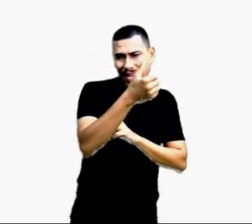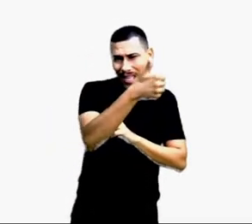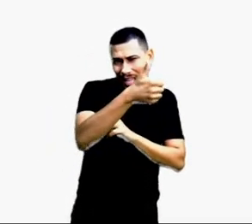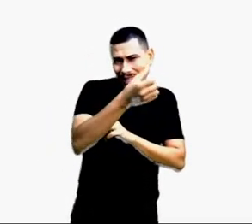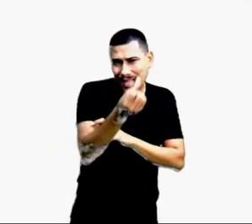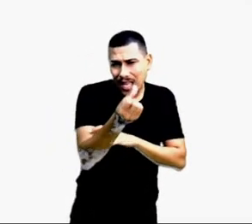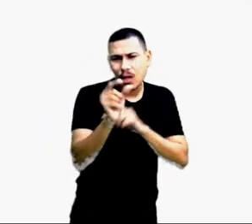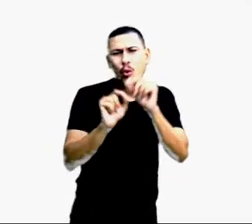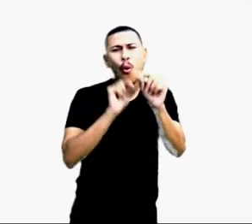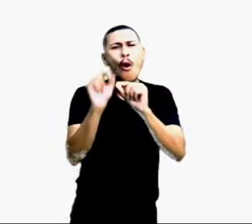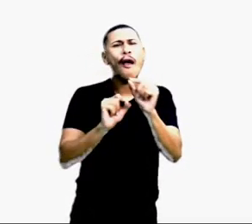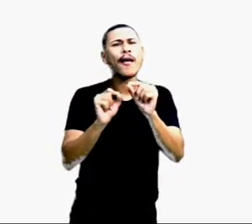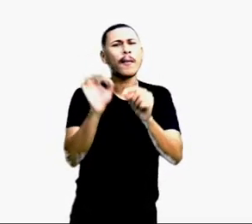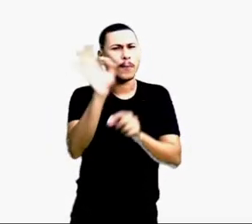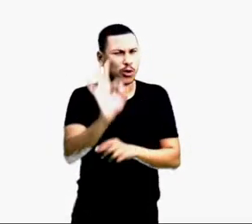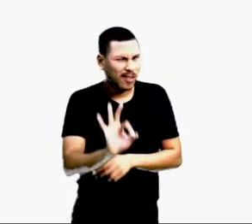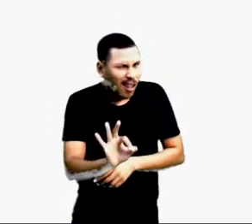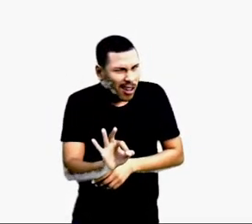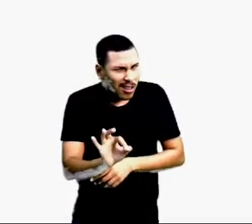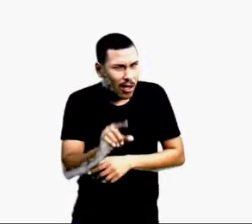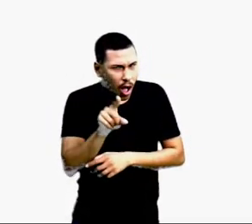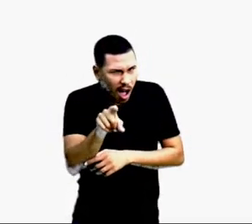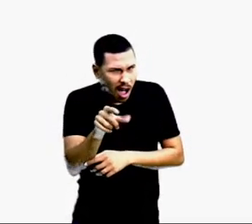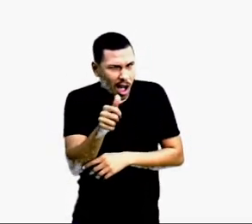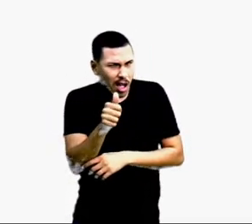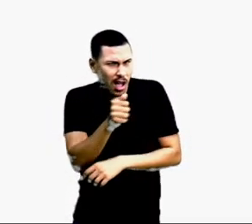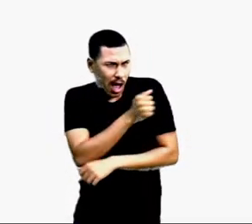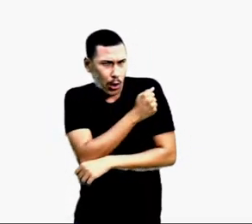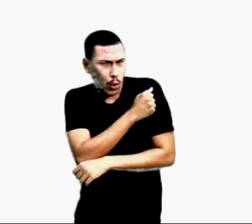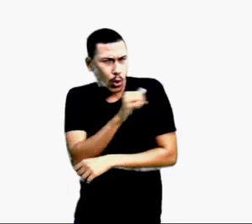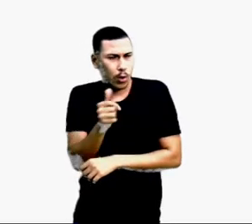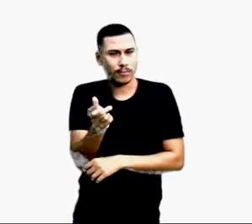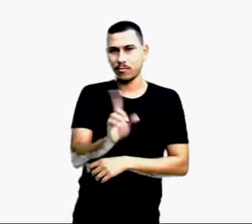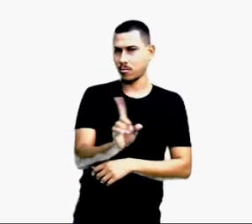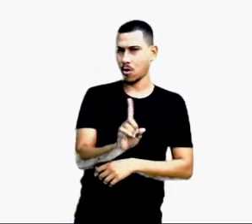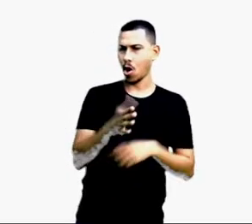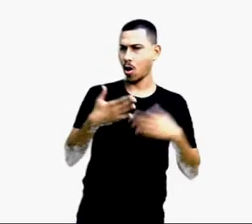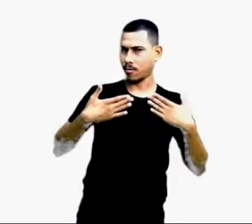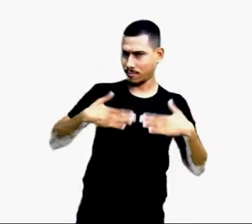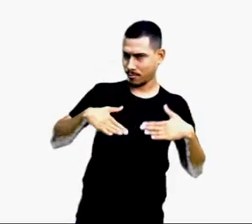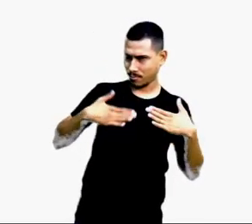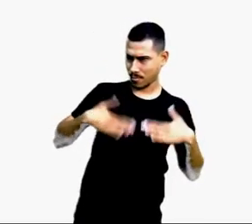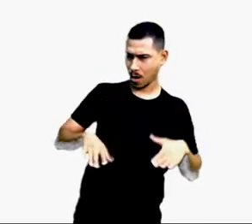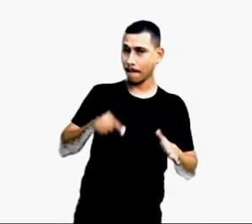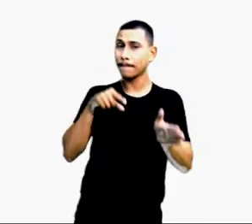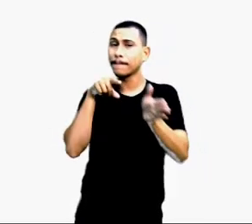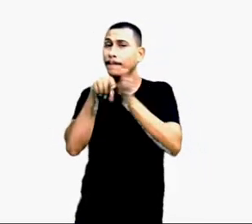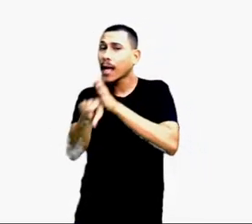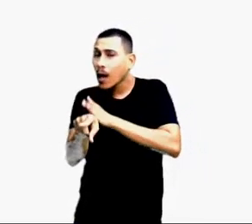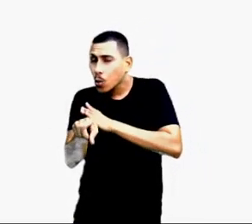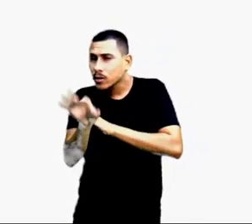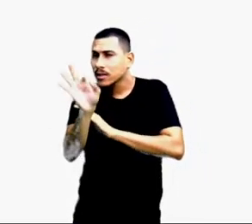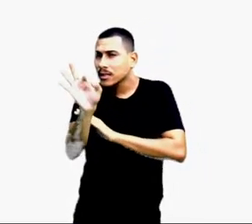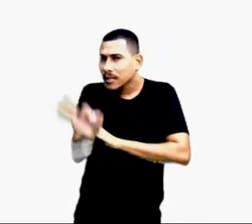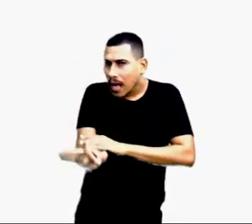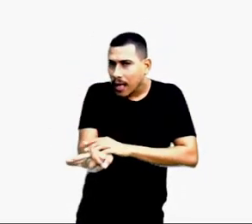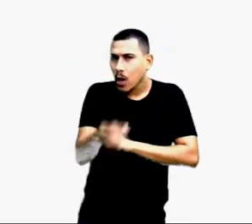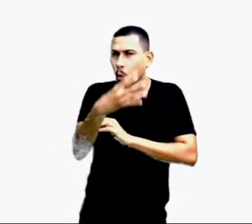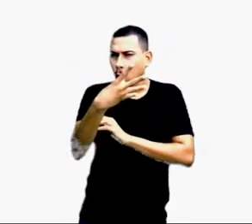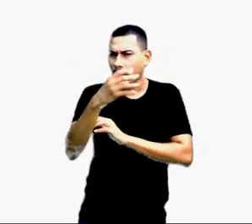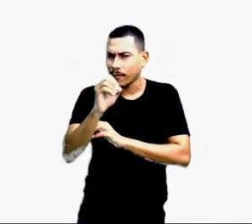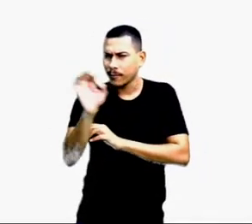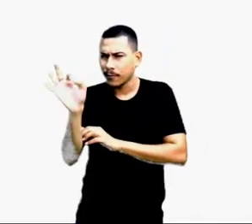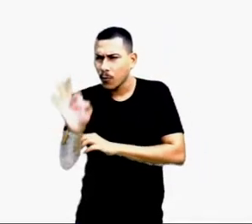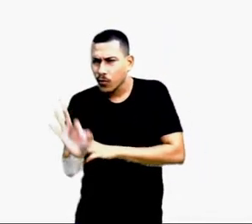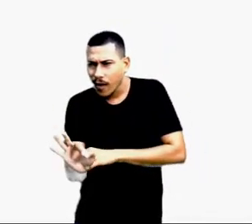neste caso? Porcento? Estudante? Não. Lembre-se que a pergunta está perguntando que